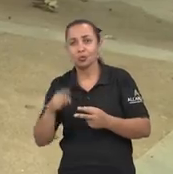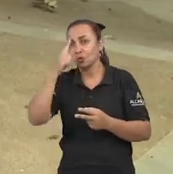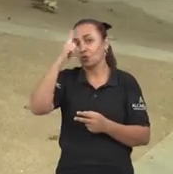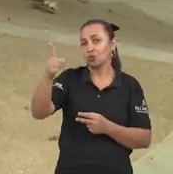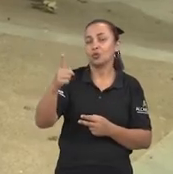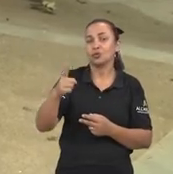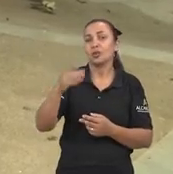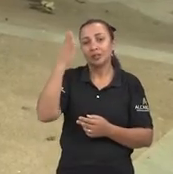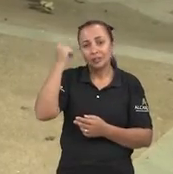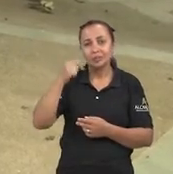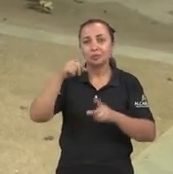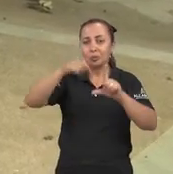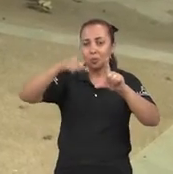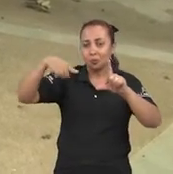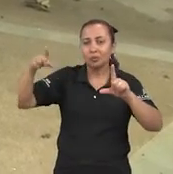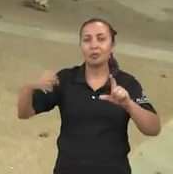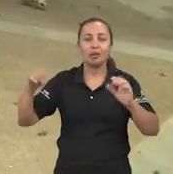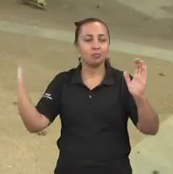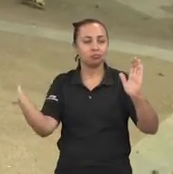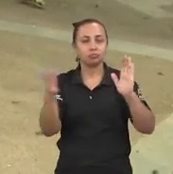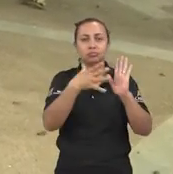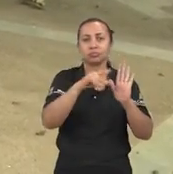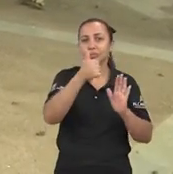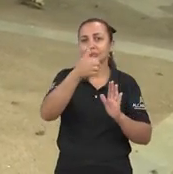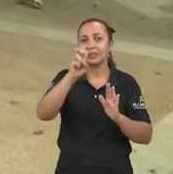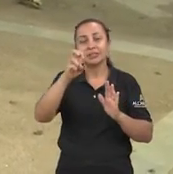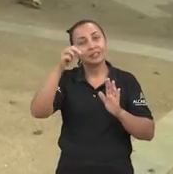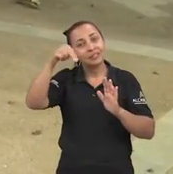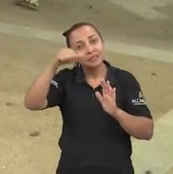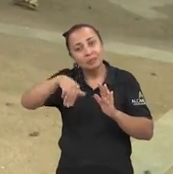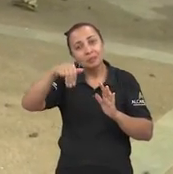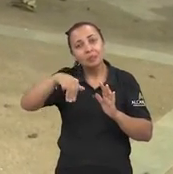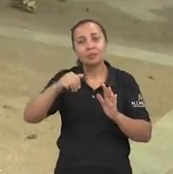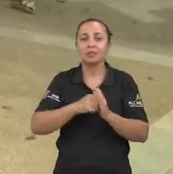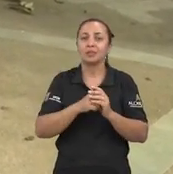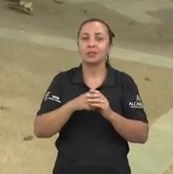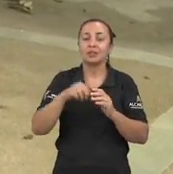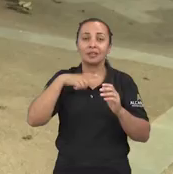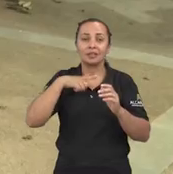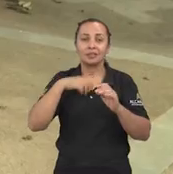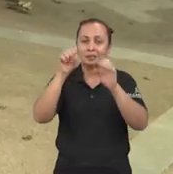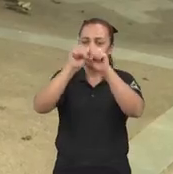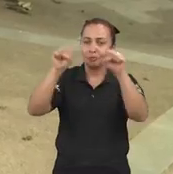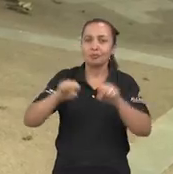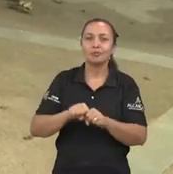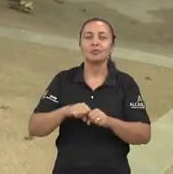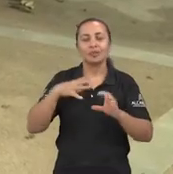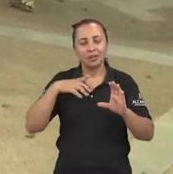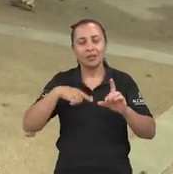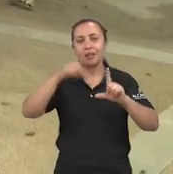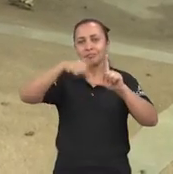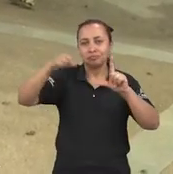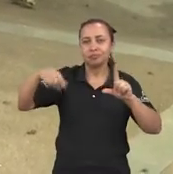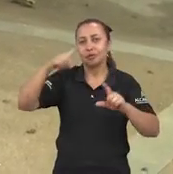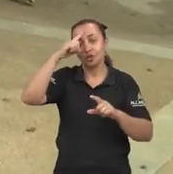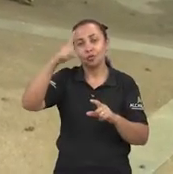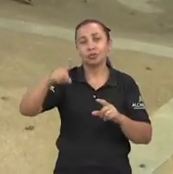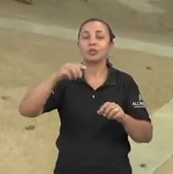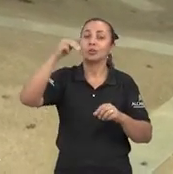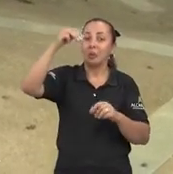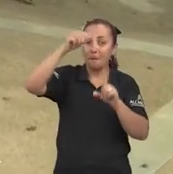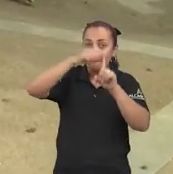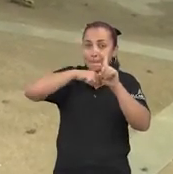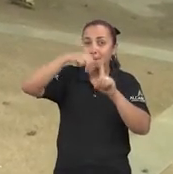dia o que é produzido diário com dados projetados para 15:15 alimentando o sistema então tiver dado armazenado diário